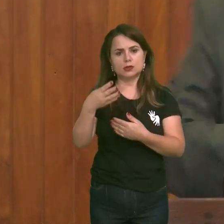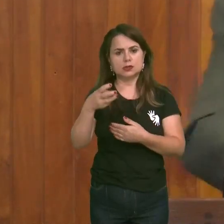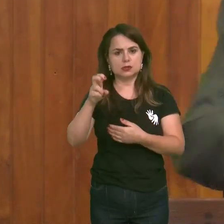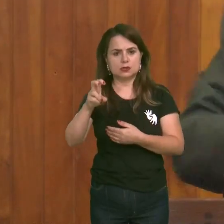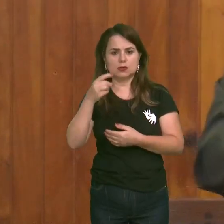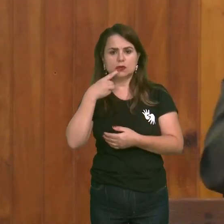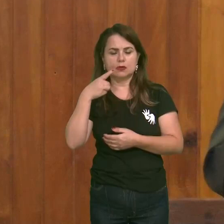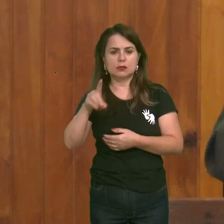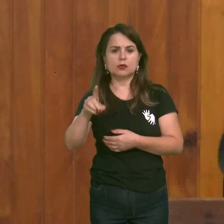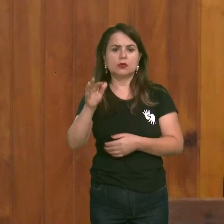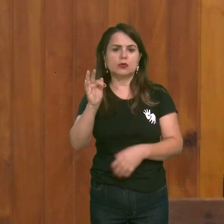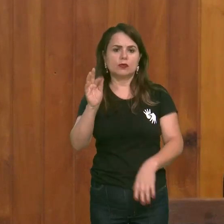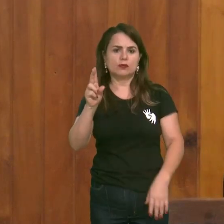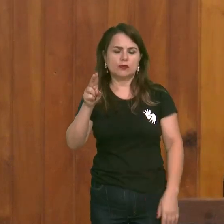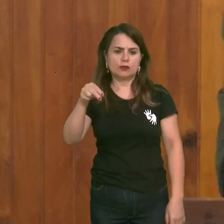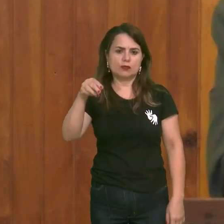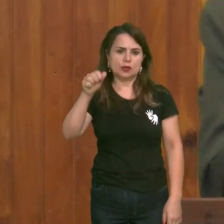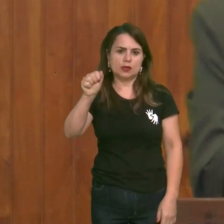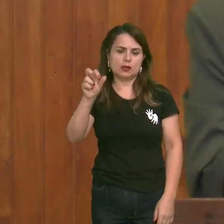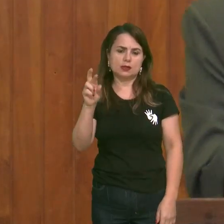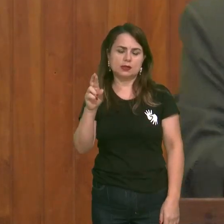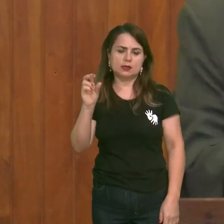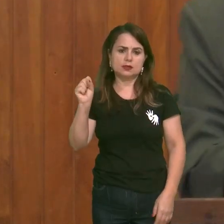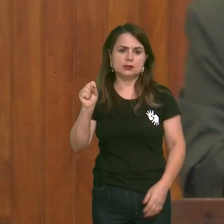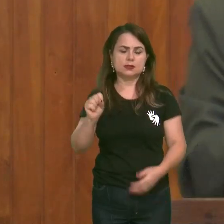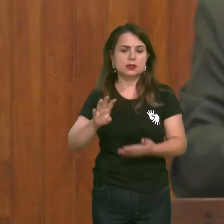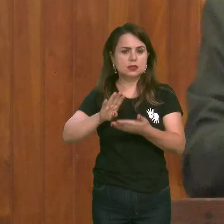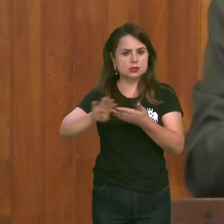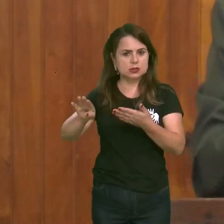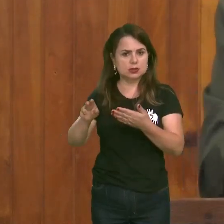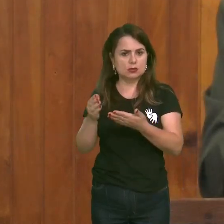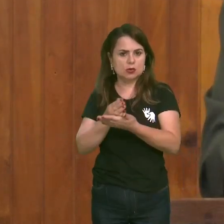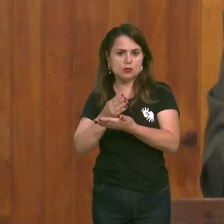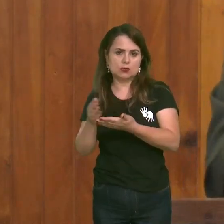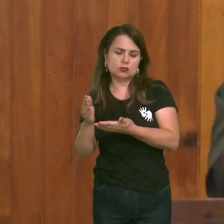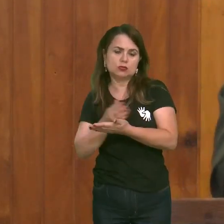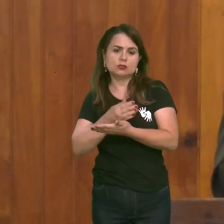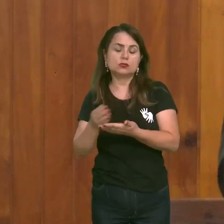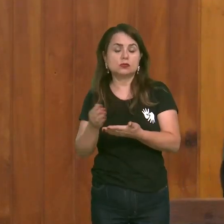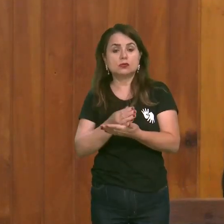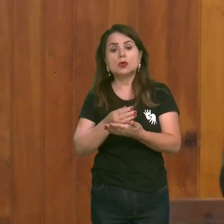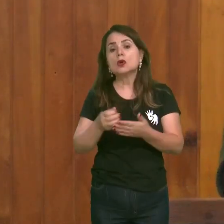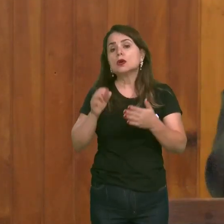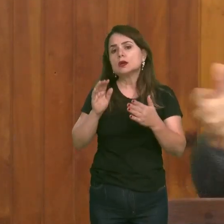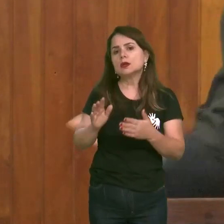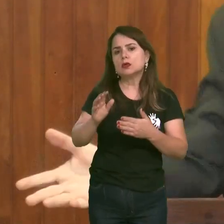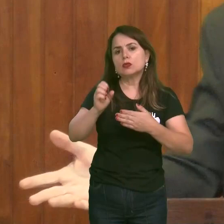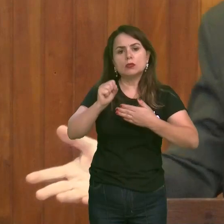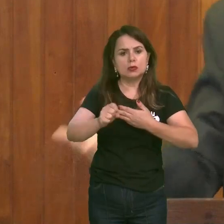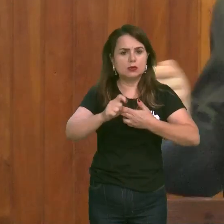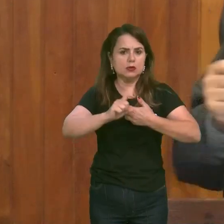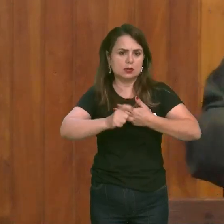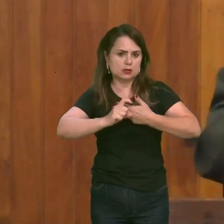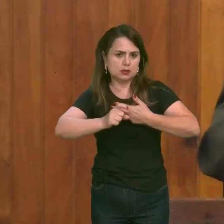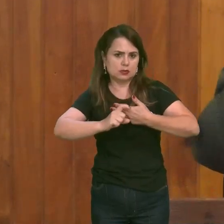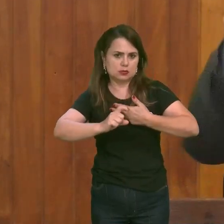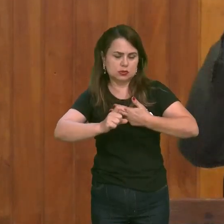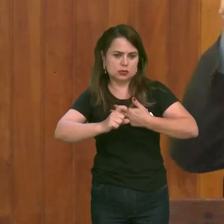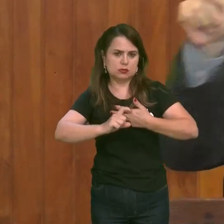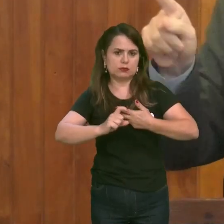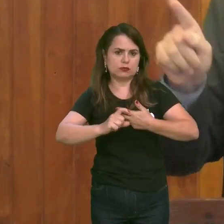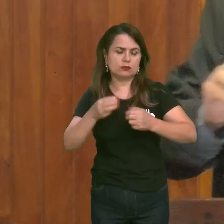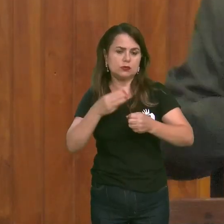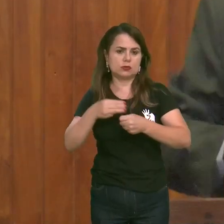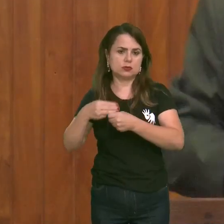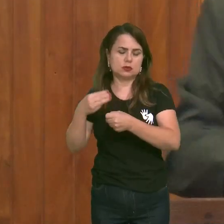fumares trará o orçamento da cidade ou seja do Poder Executivo do município do Poder